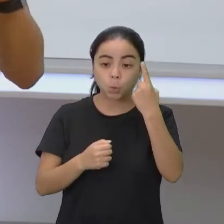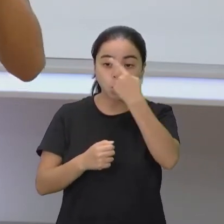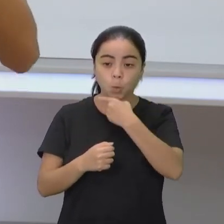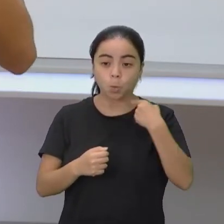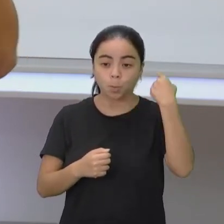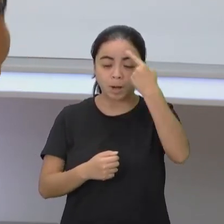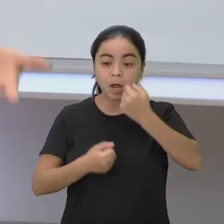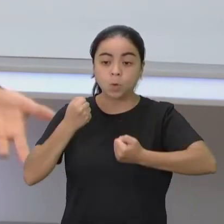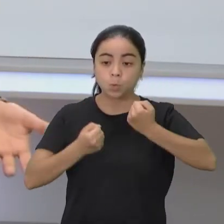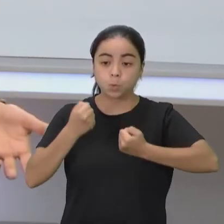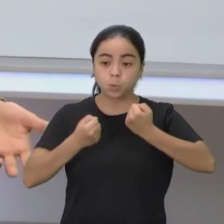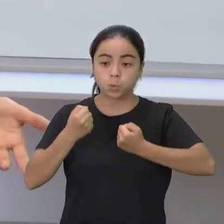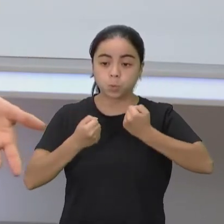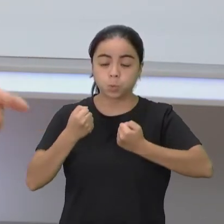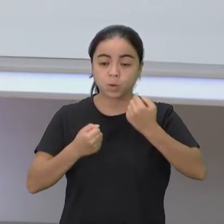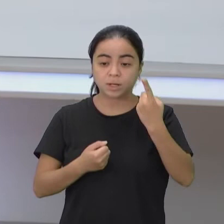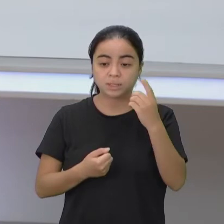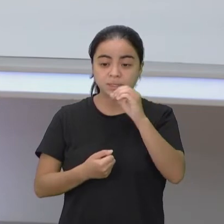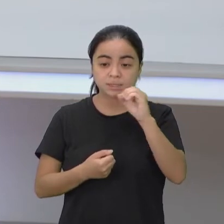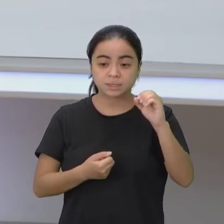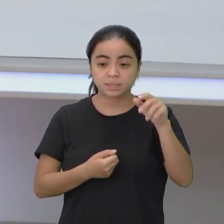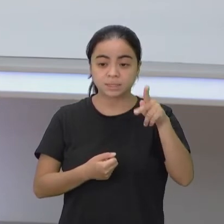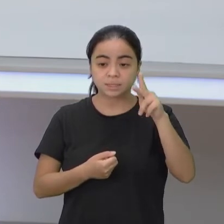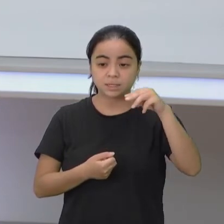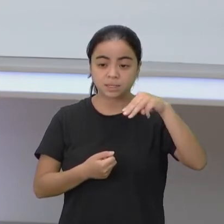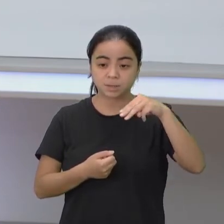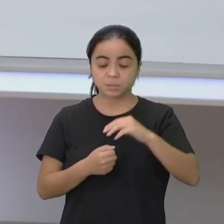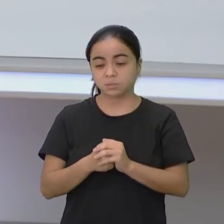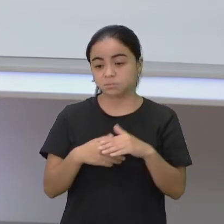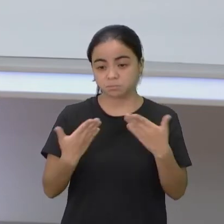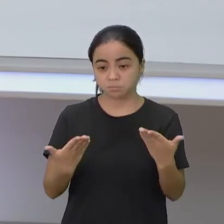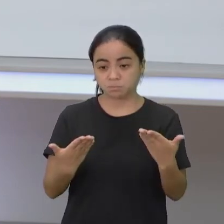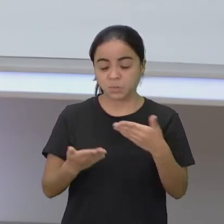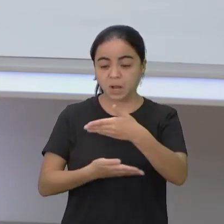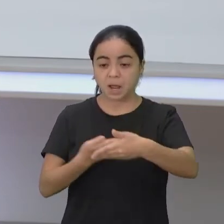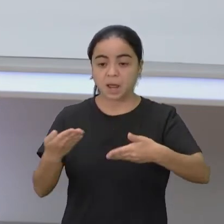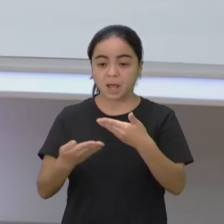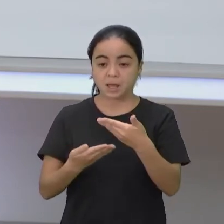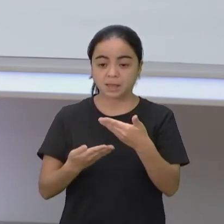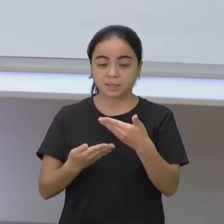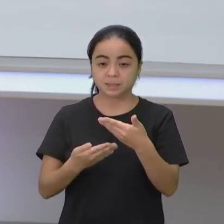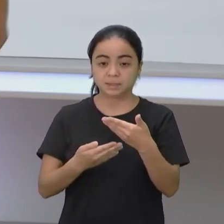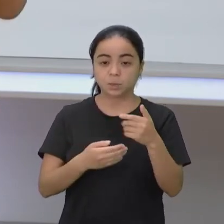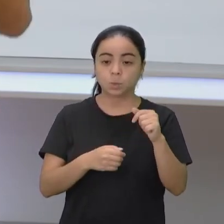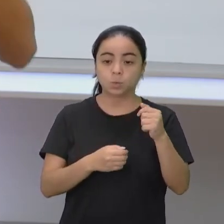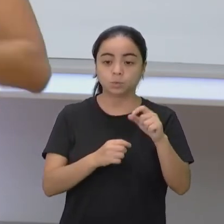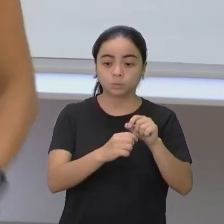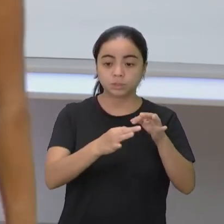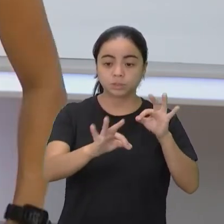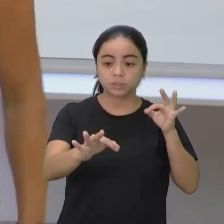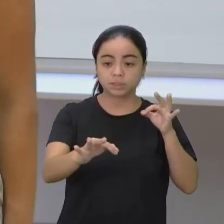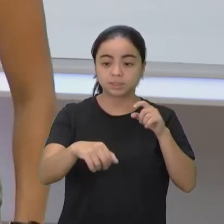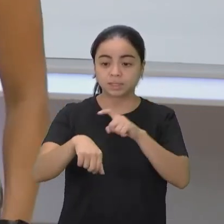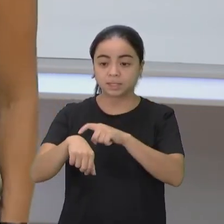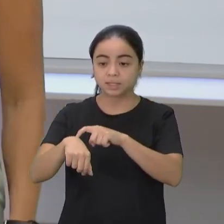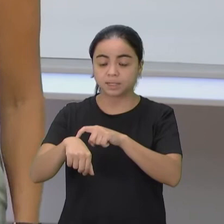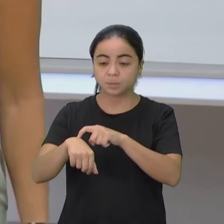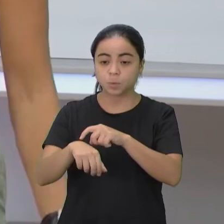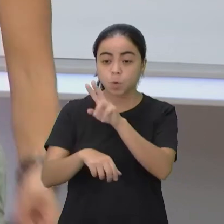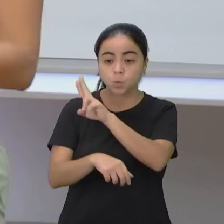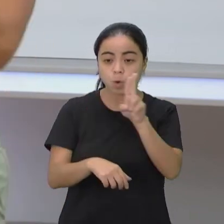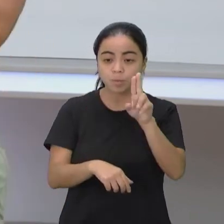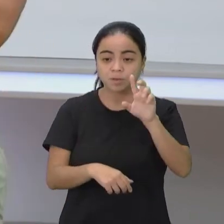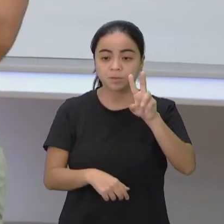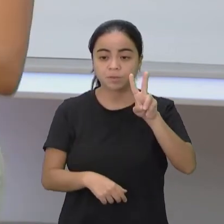carro, só pode andar 100 km. Beleza? É isso que significa, é a relação de distância e tempo. O nome disso é velocidade.